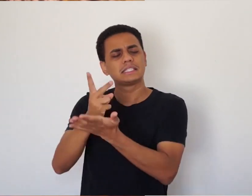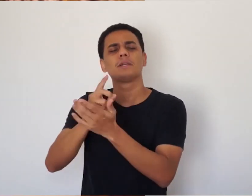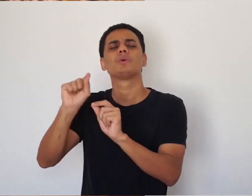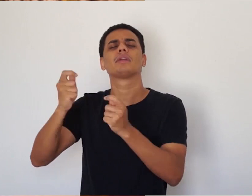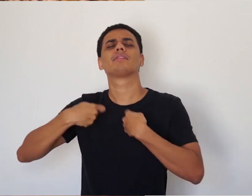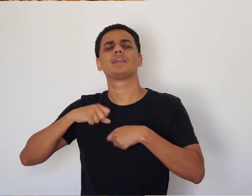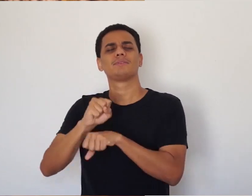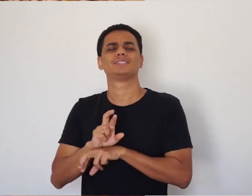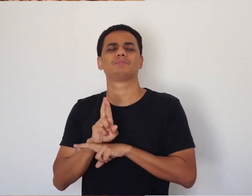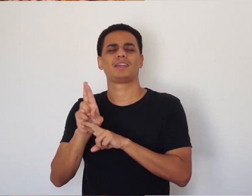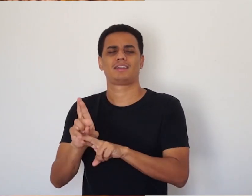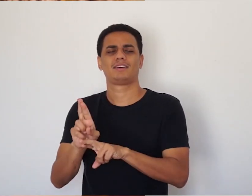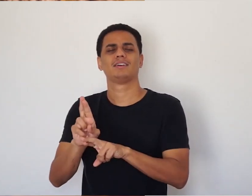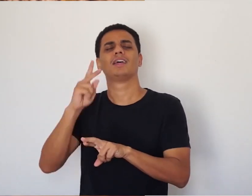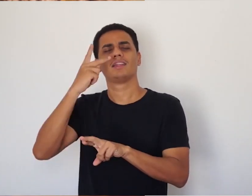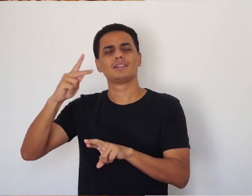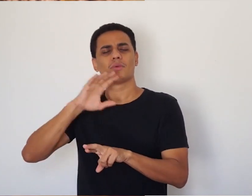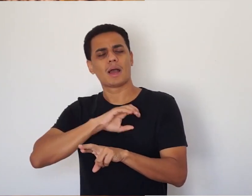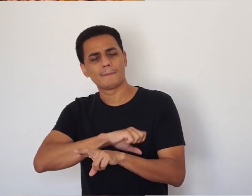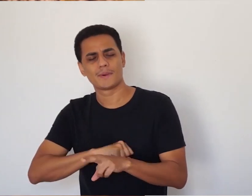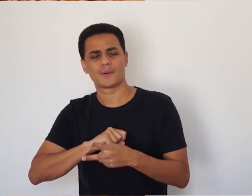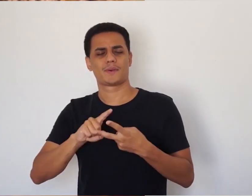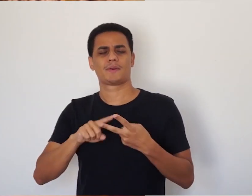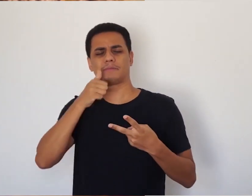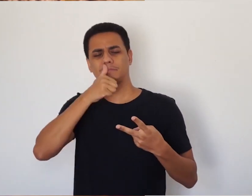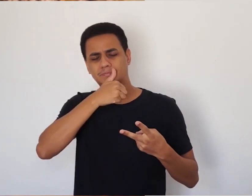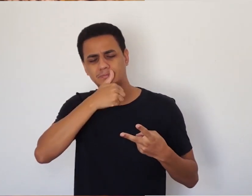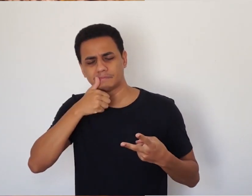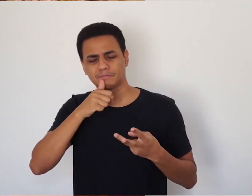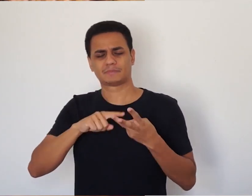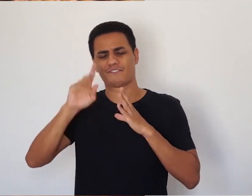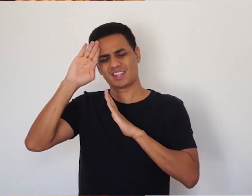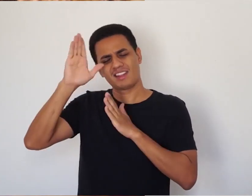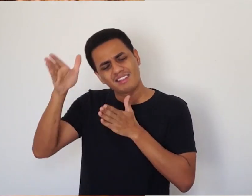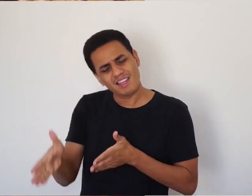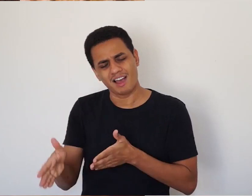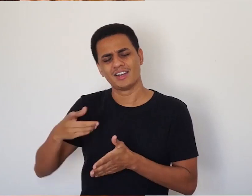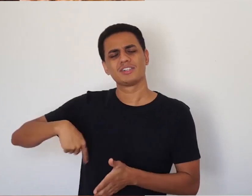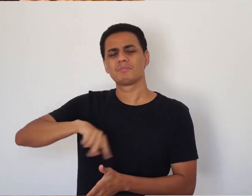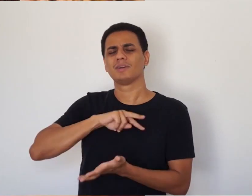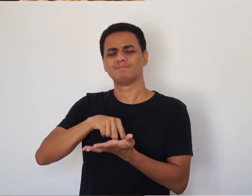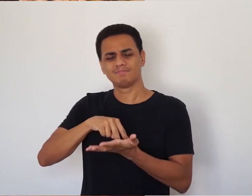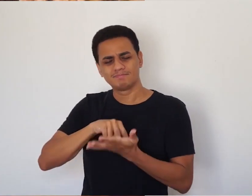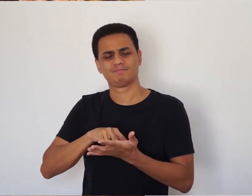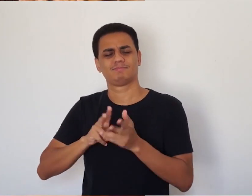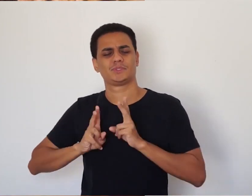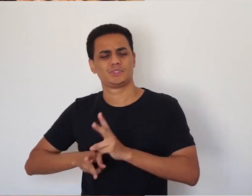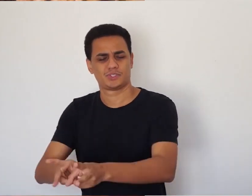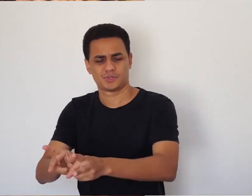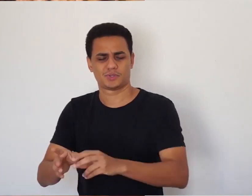trazer à memória o que nos traz esperança, que é o seu amor, o seu sacrifício, a sua fidelidade, para que